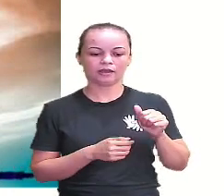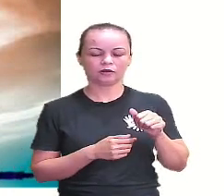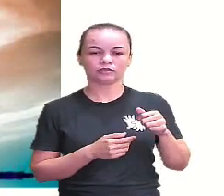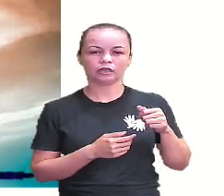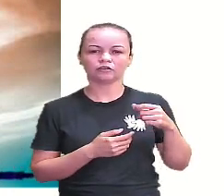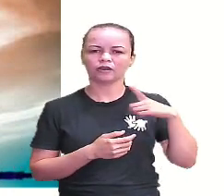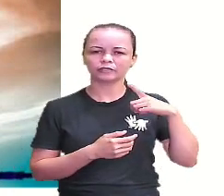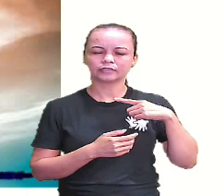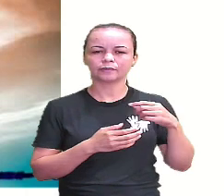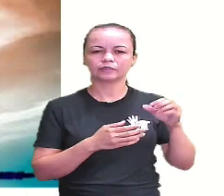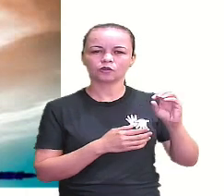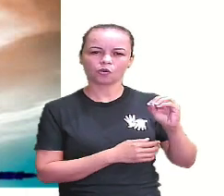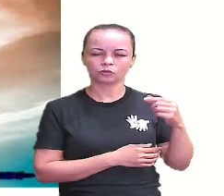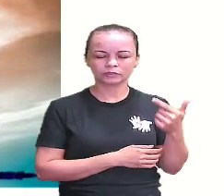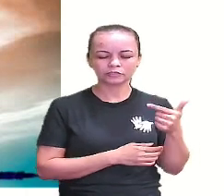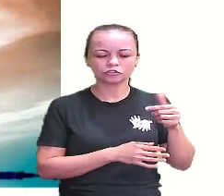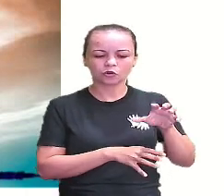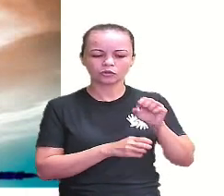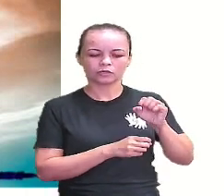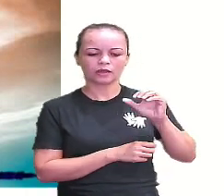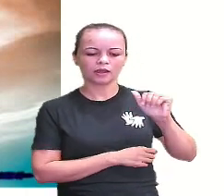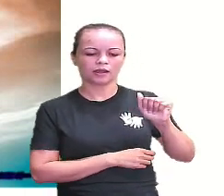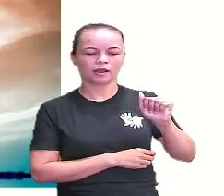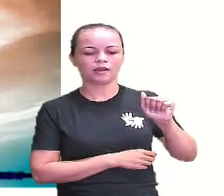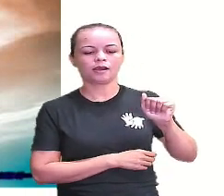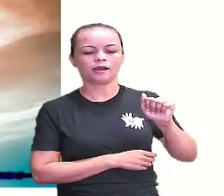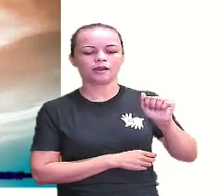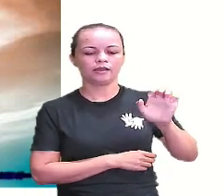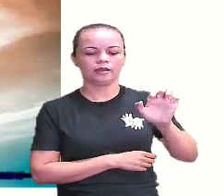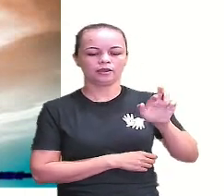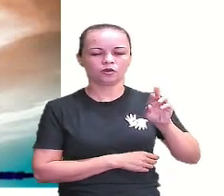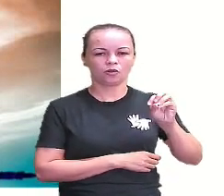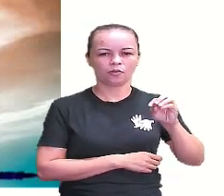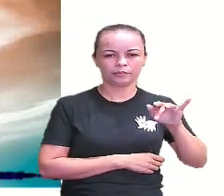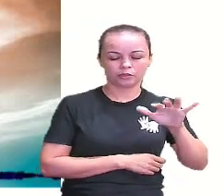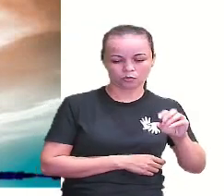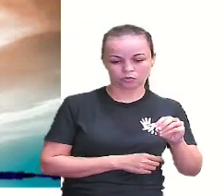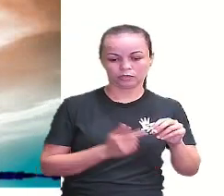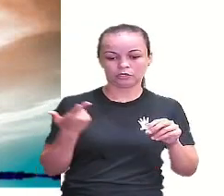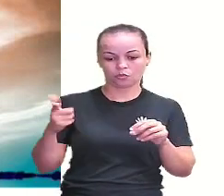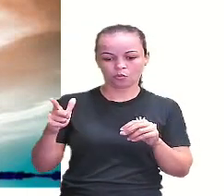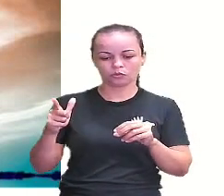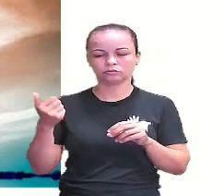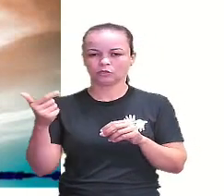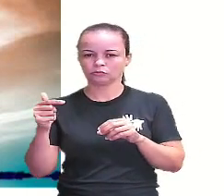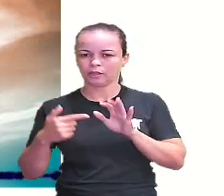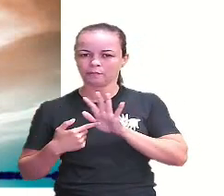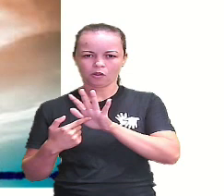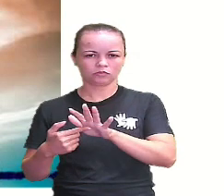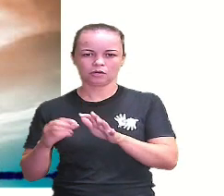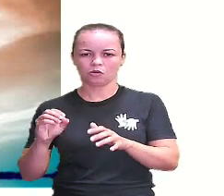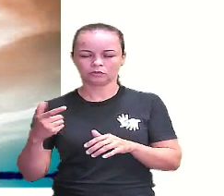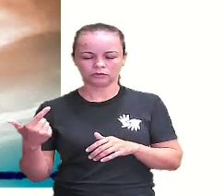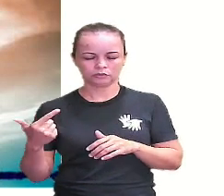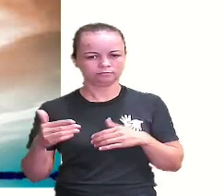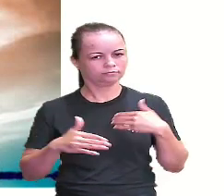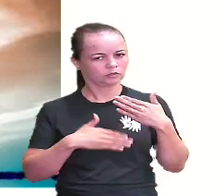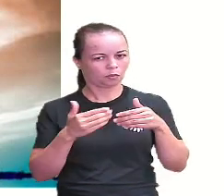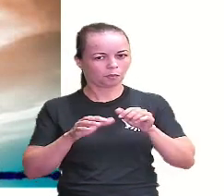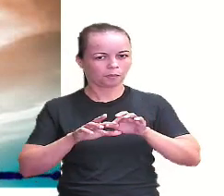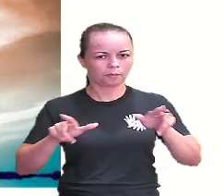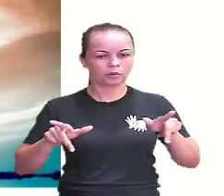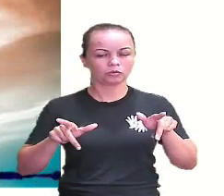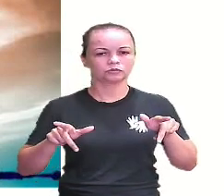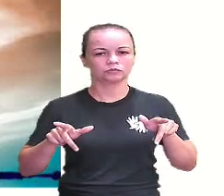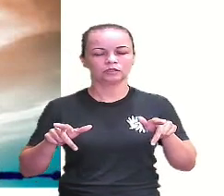um exercício, quando ele é anaeróbico, não vai ter a presença de oxigênio. E vai ter como subproduto, né, a